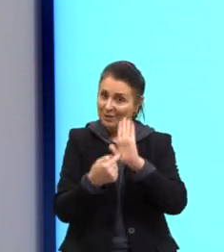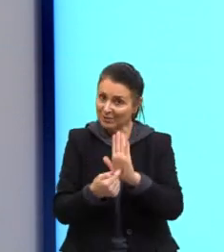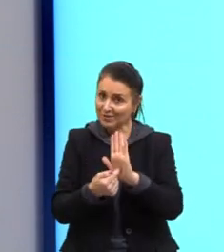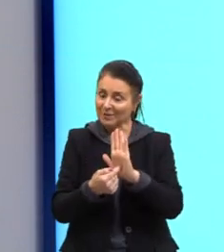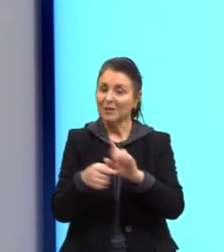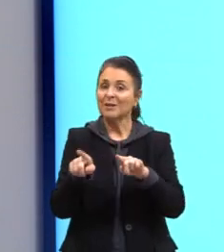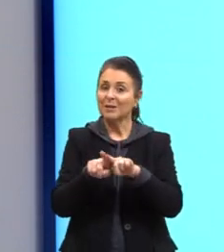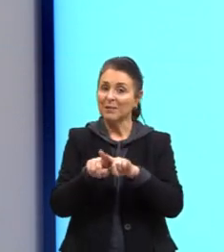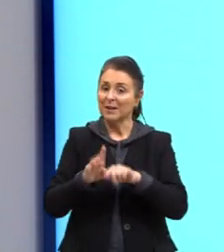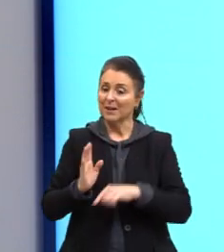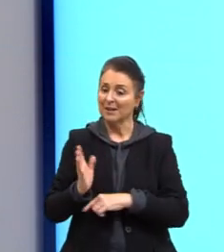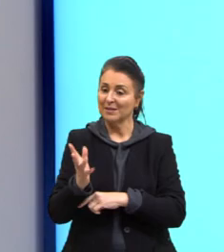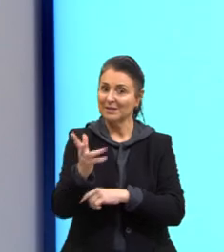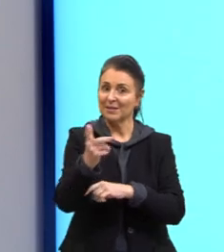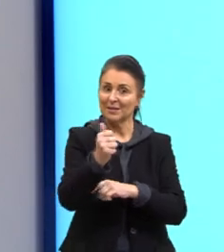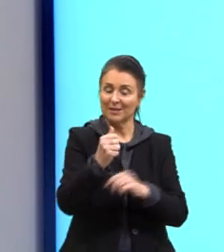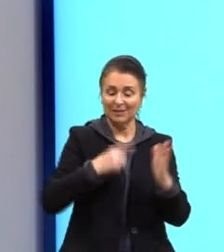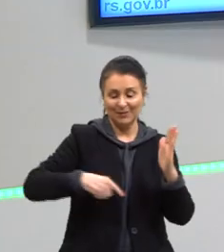centrípeta